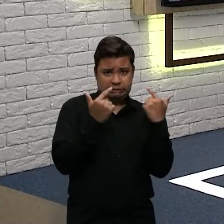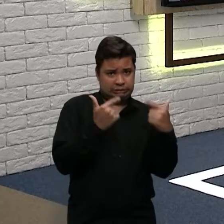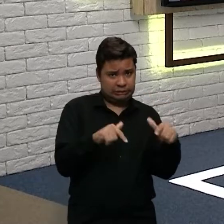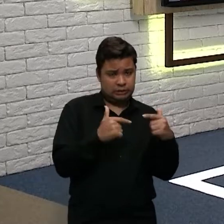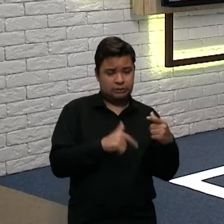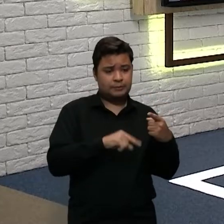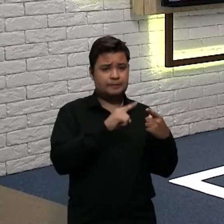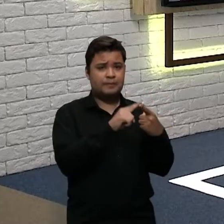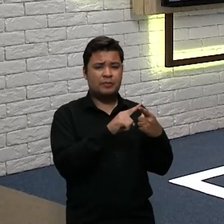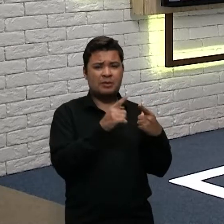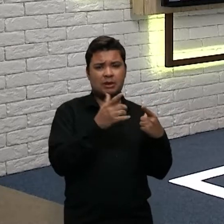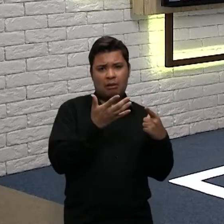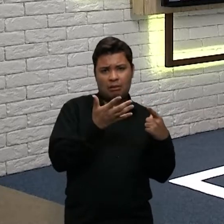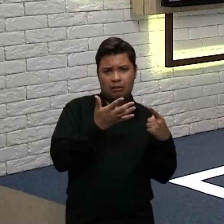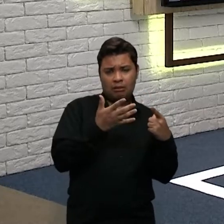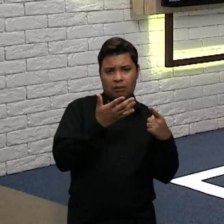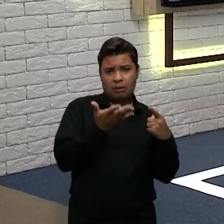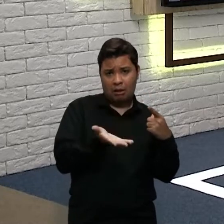moderada e grave?